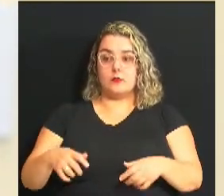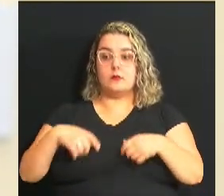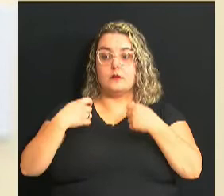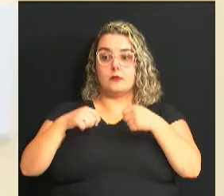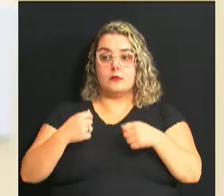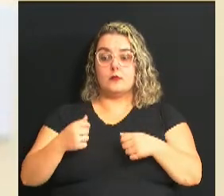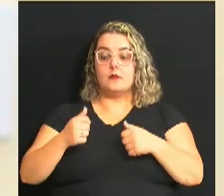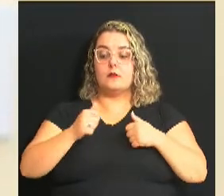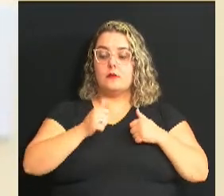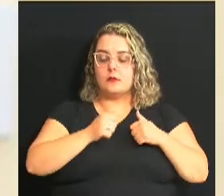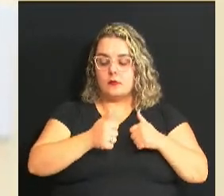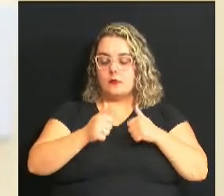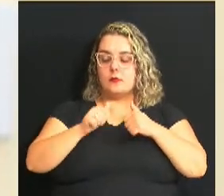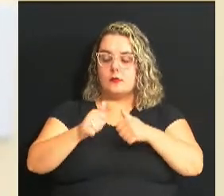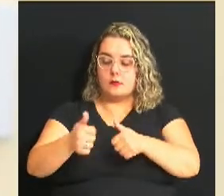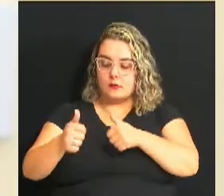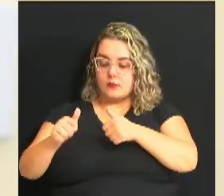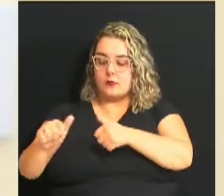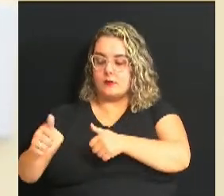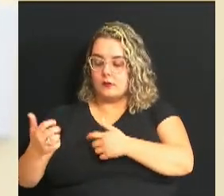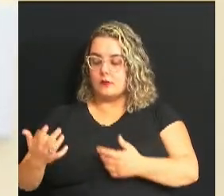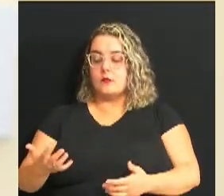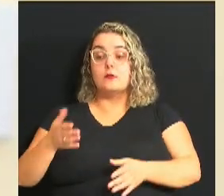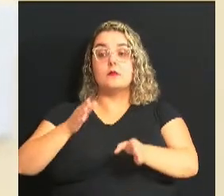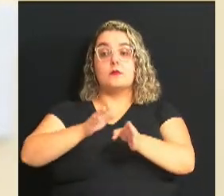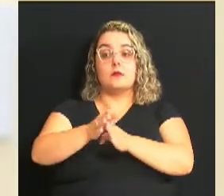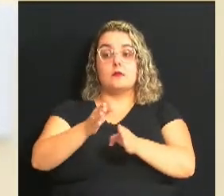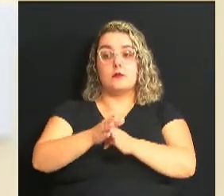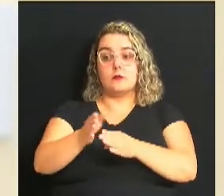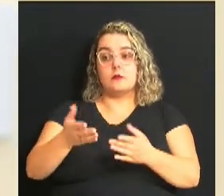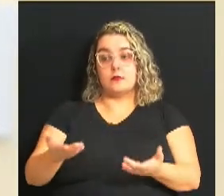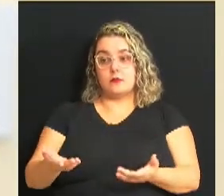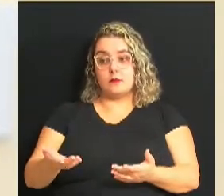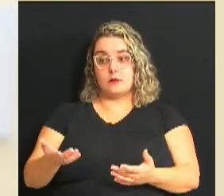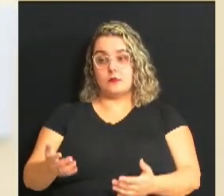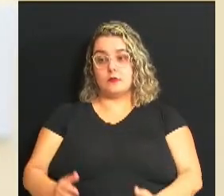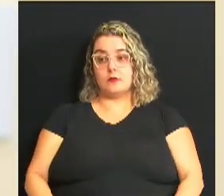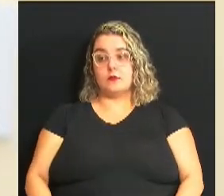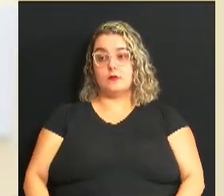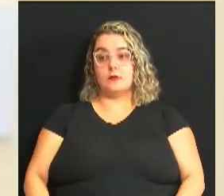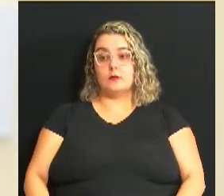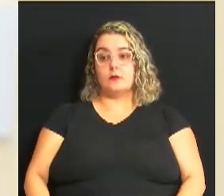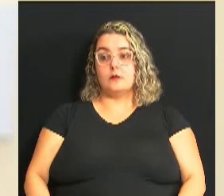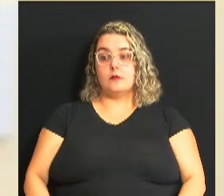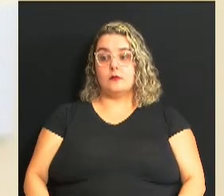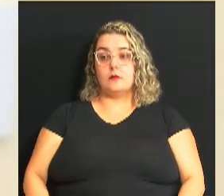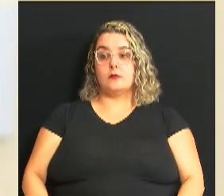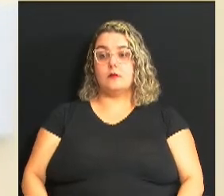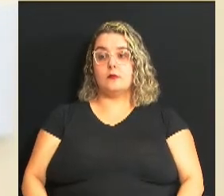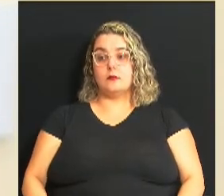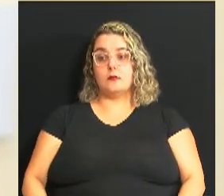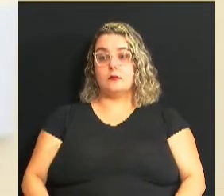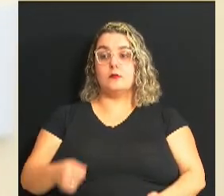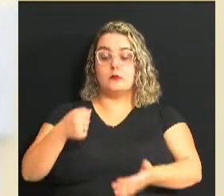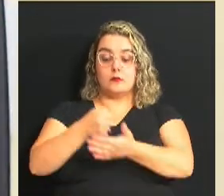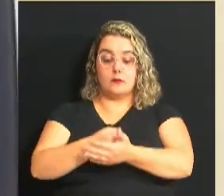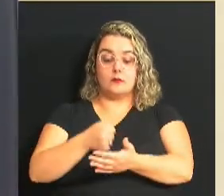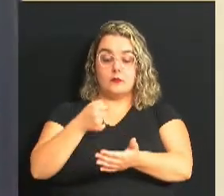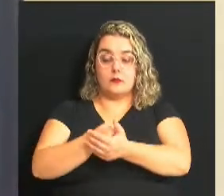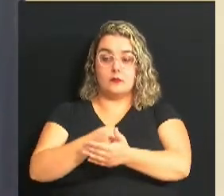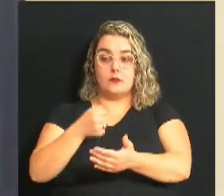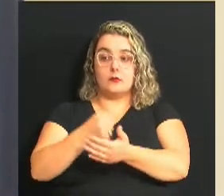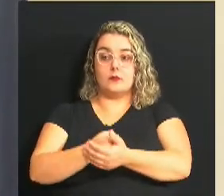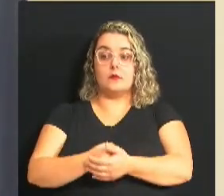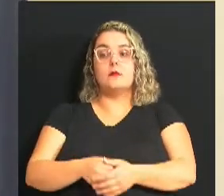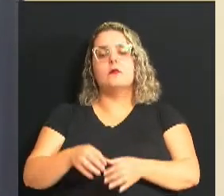perseguido, e o Conselho é um objeto de nos cobrar, e está correto. Todo mundo sabe